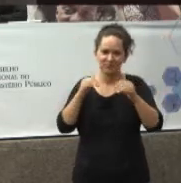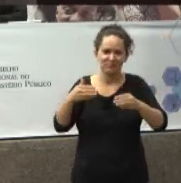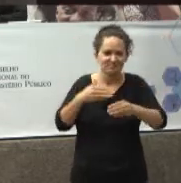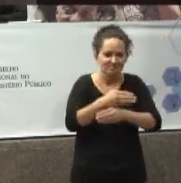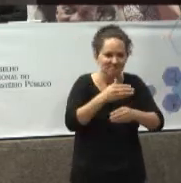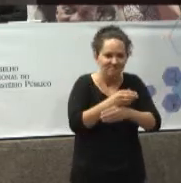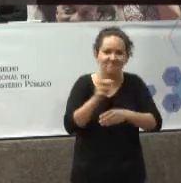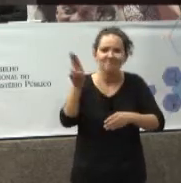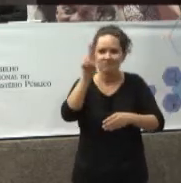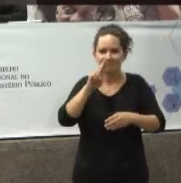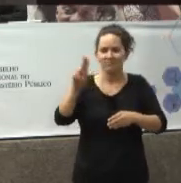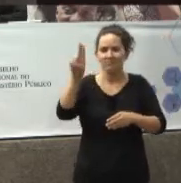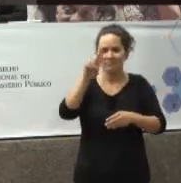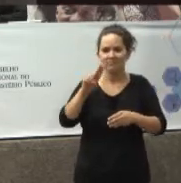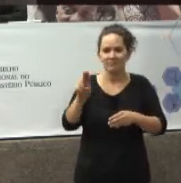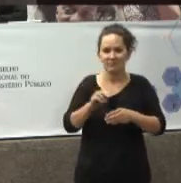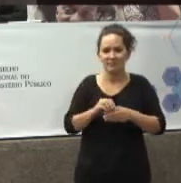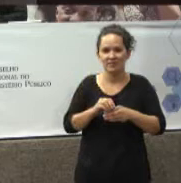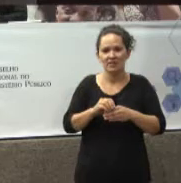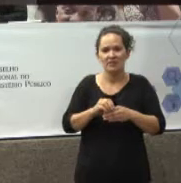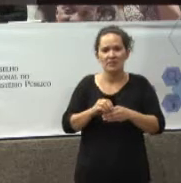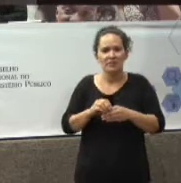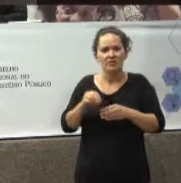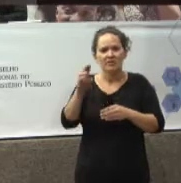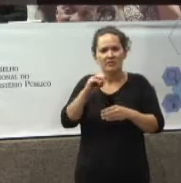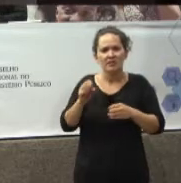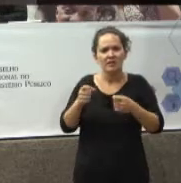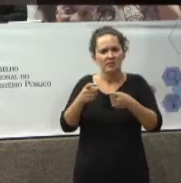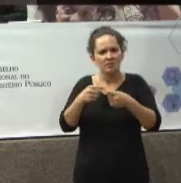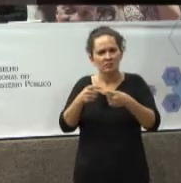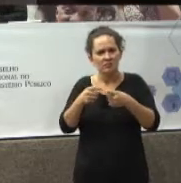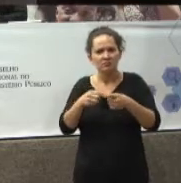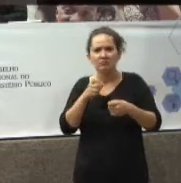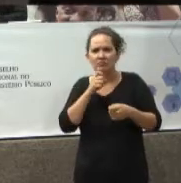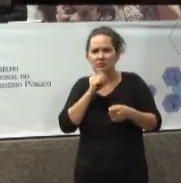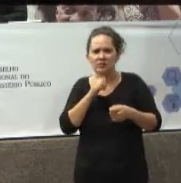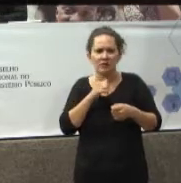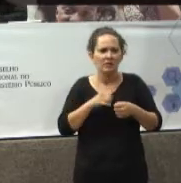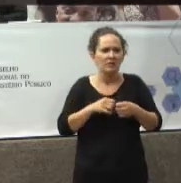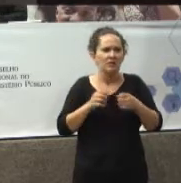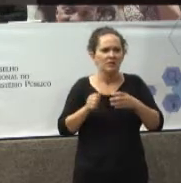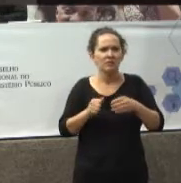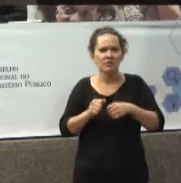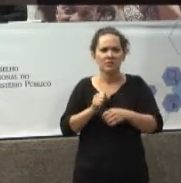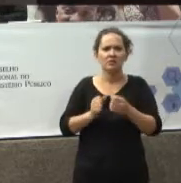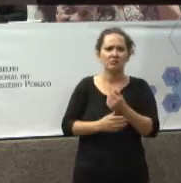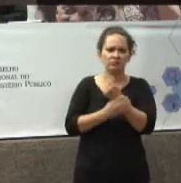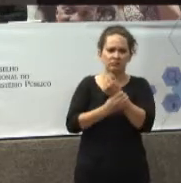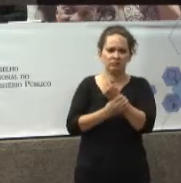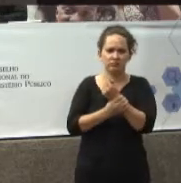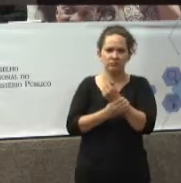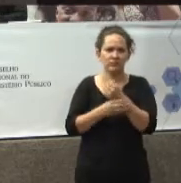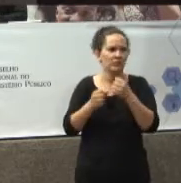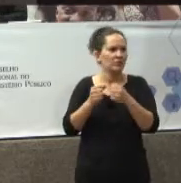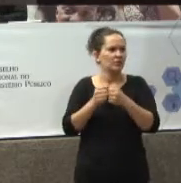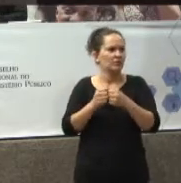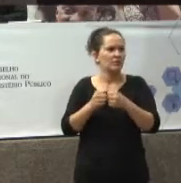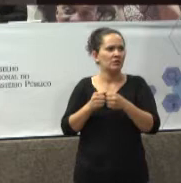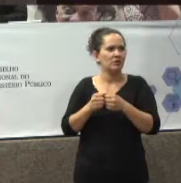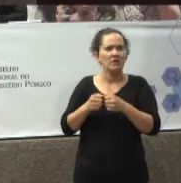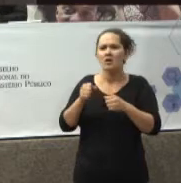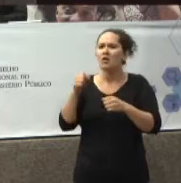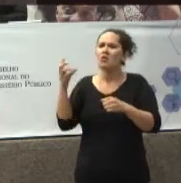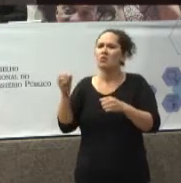usuário e os critérios médicos têm nem assim mais respeitados eu trouxe alguns critérios de pra fila de